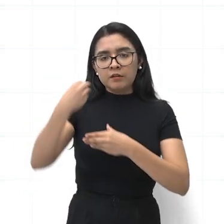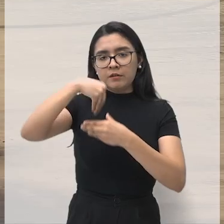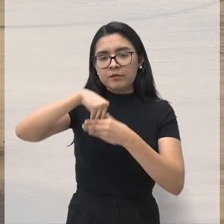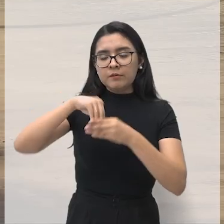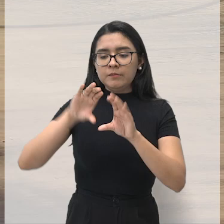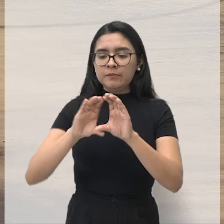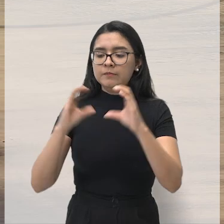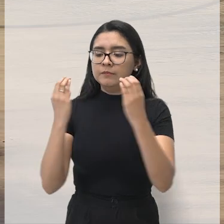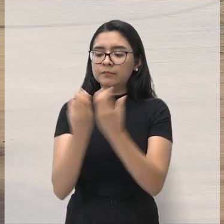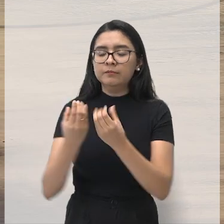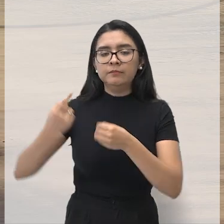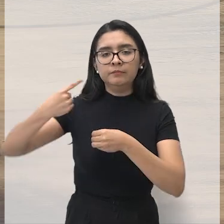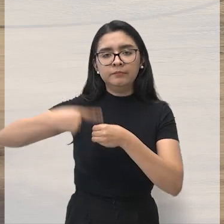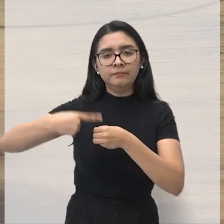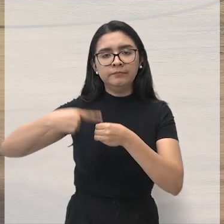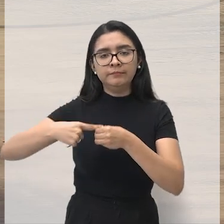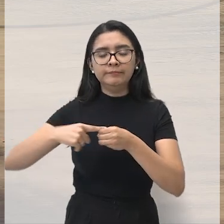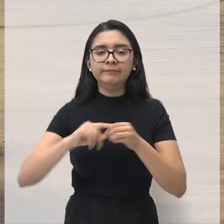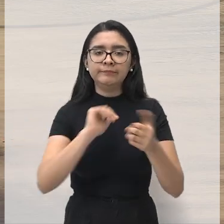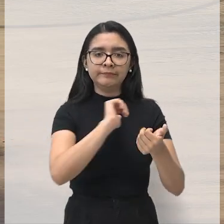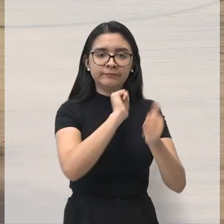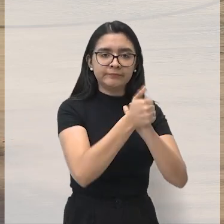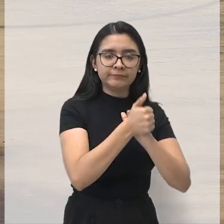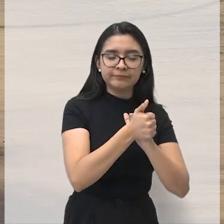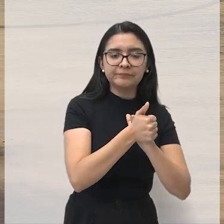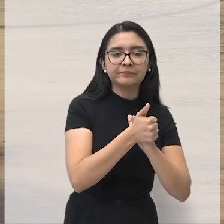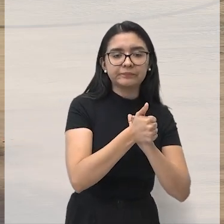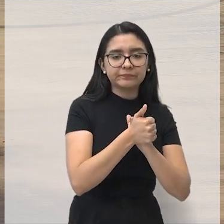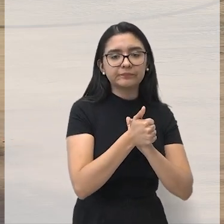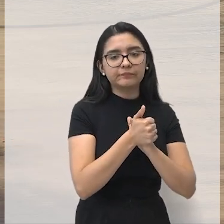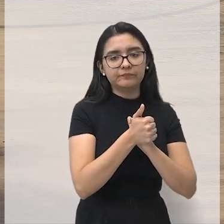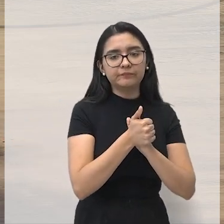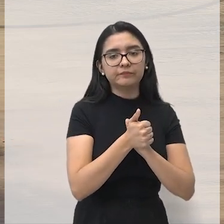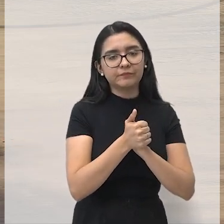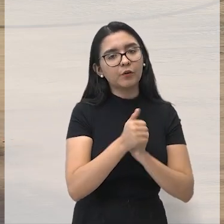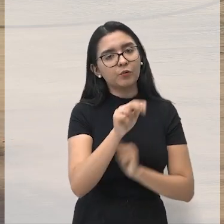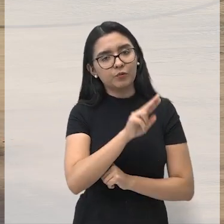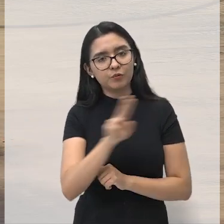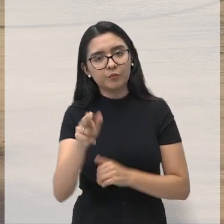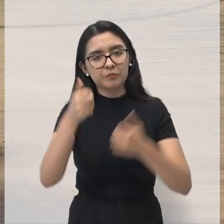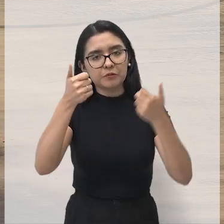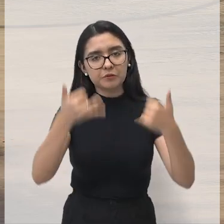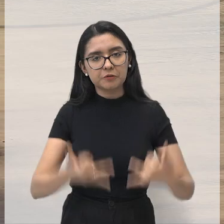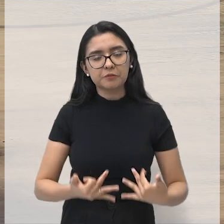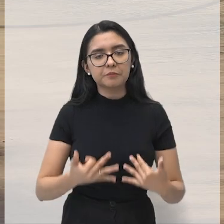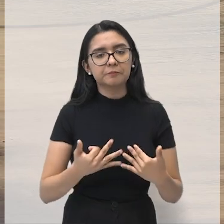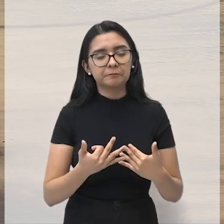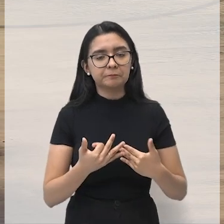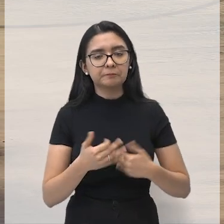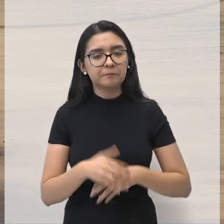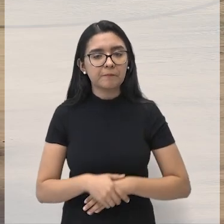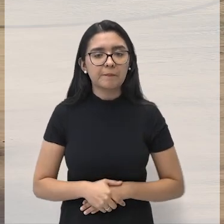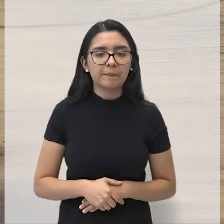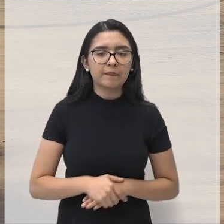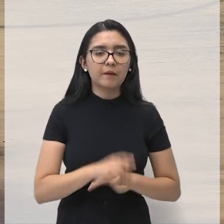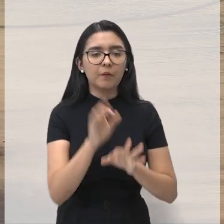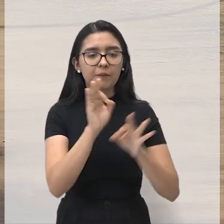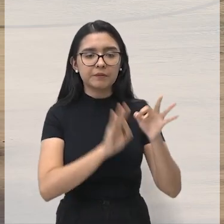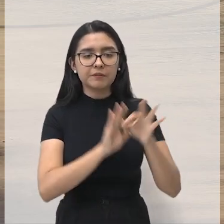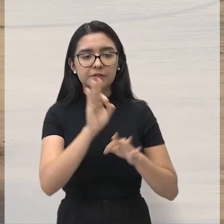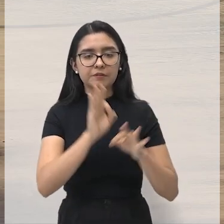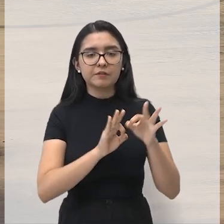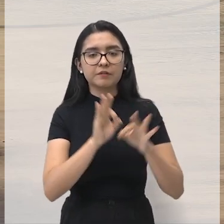comunidade, no município, e a esportiva, né, como o próprio nome já diz, já tem esse caráter esportivo, ele é organizado